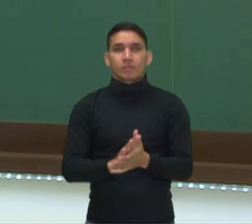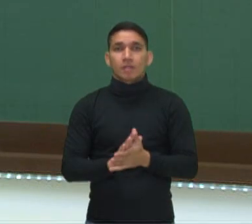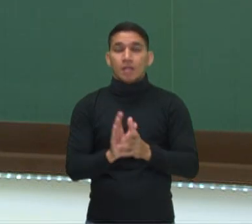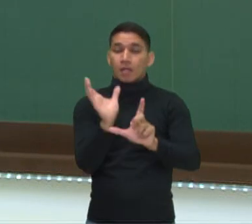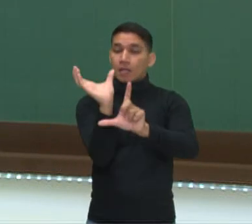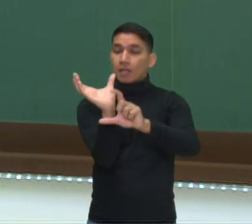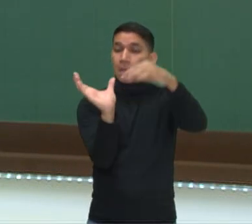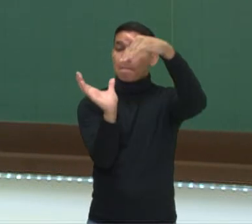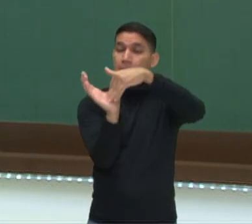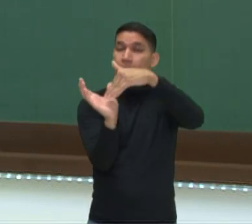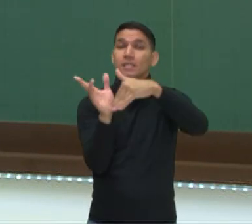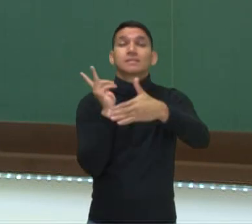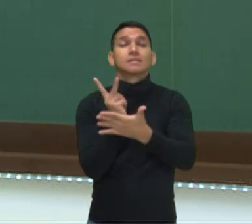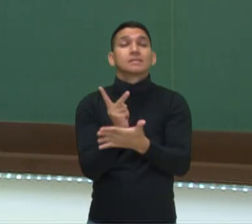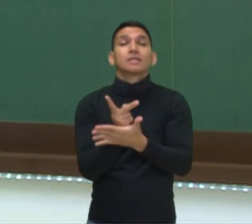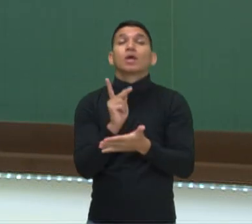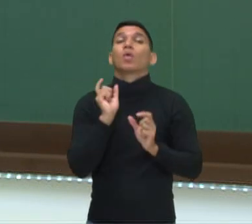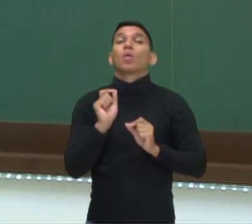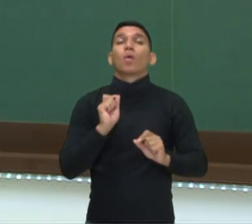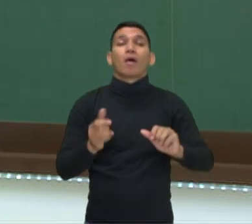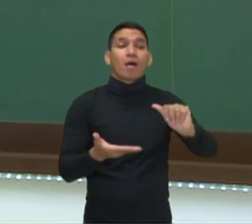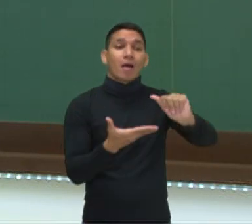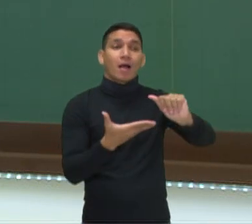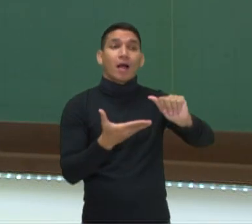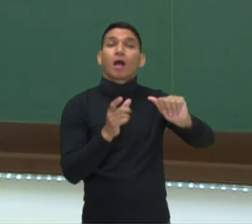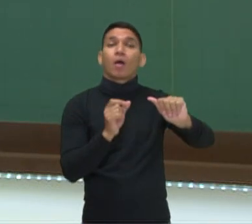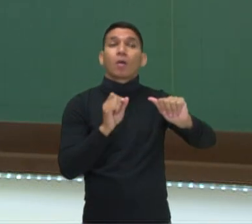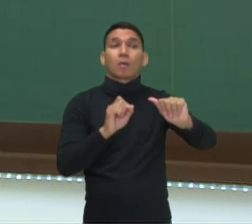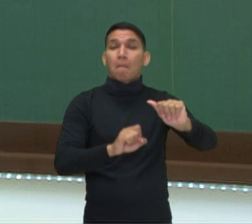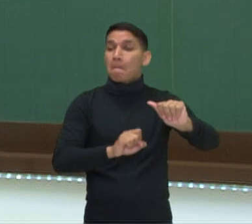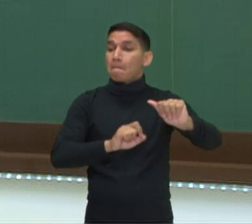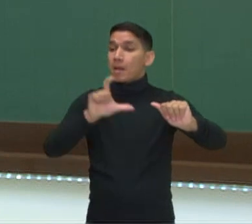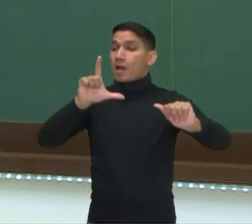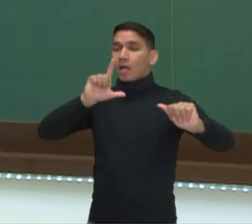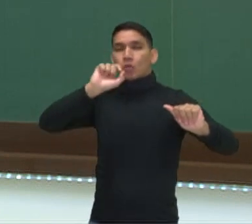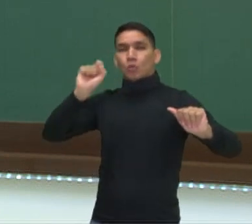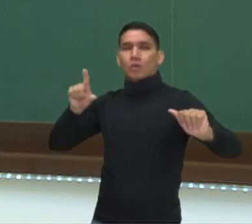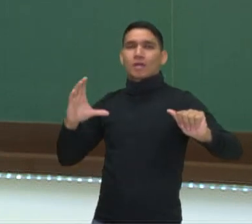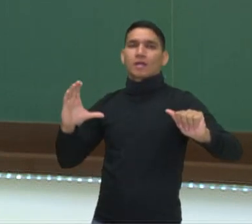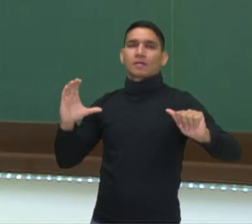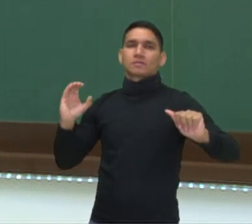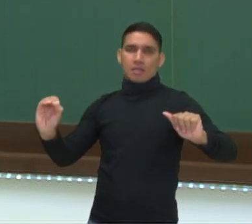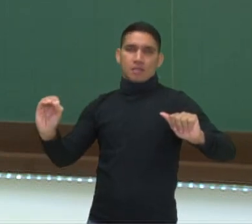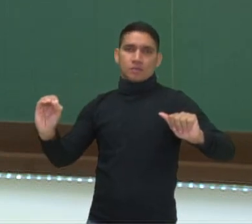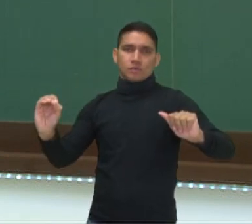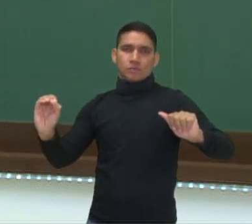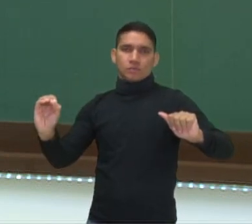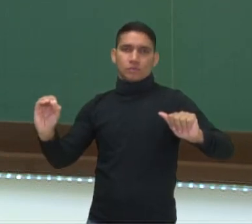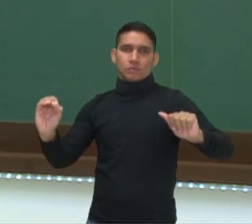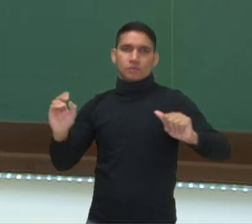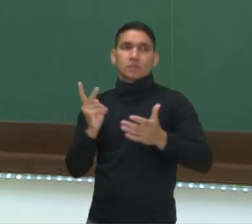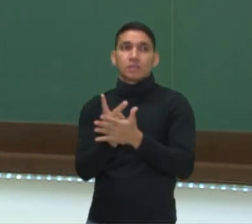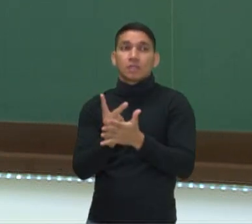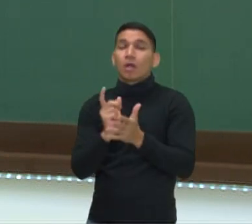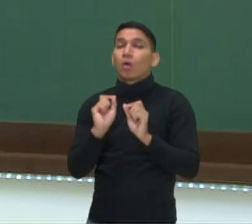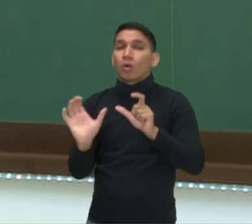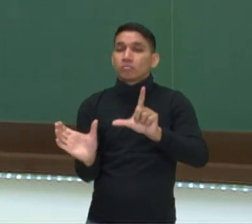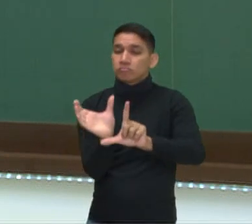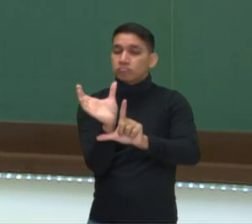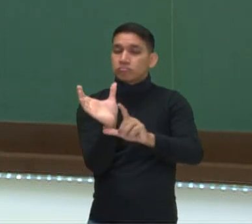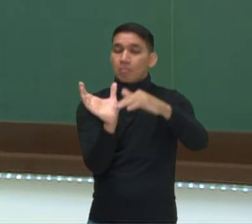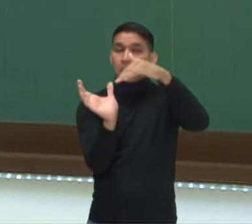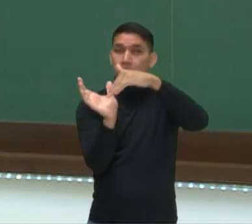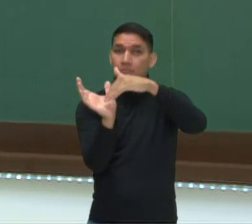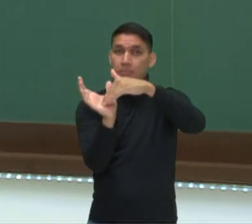mínimo sempre que o meu a for maior do que zero, sempre que o meu a for positivo, concavidade da parábola voltada para